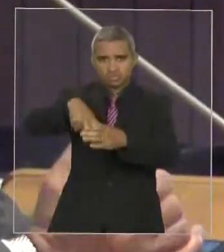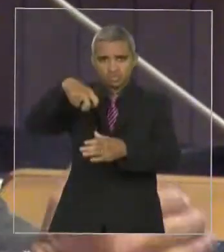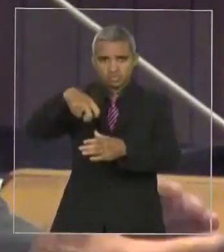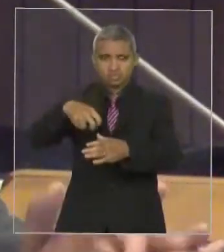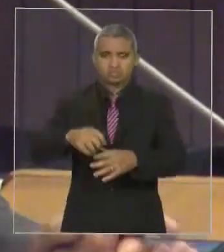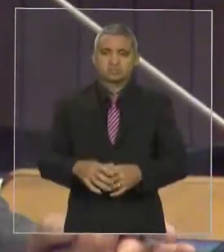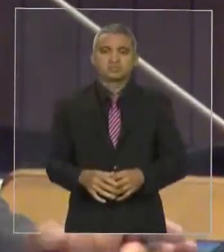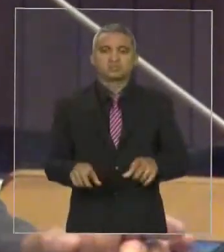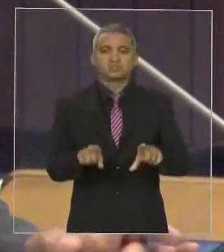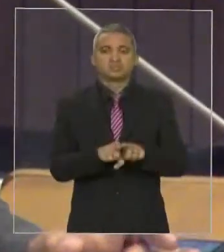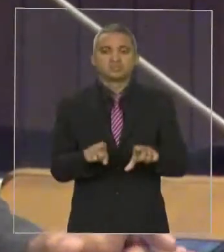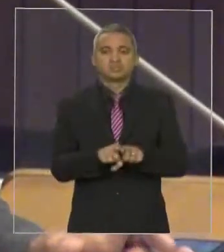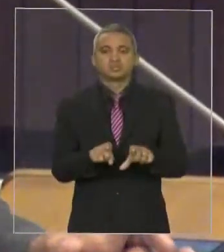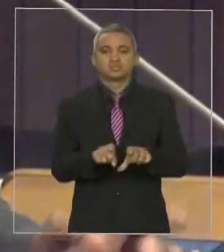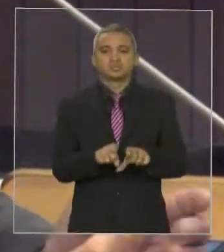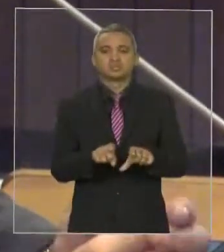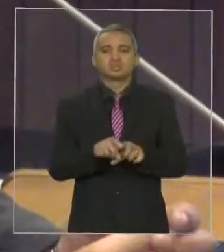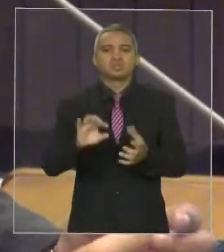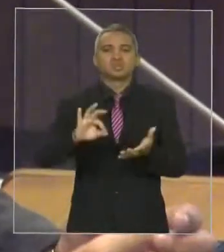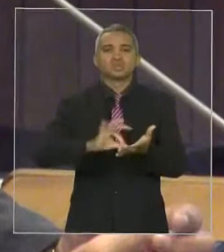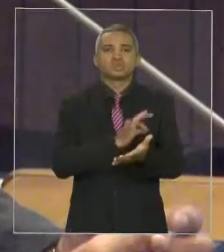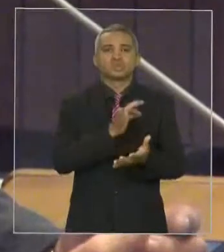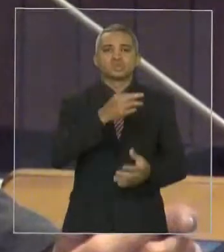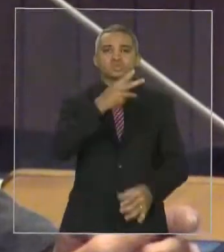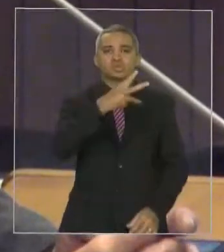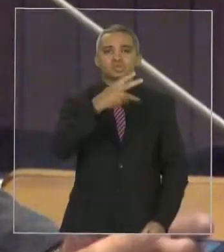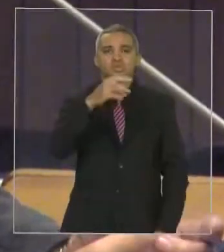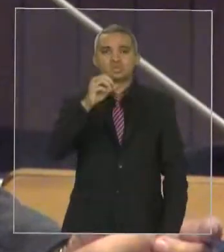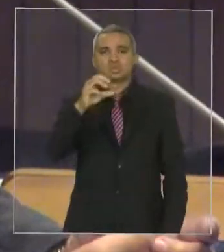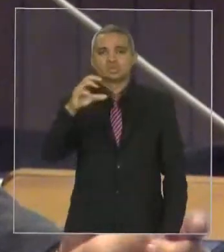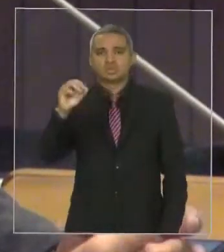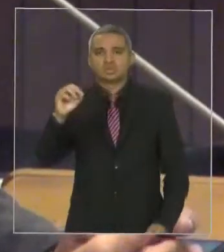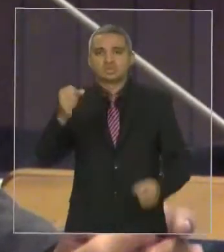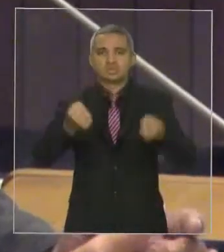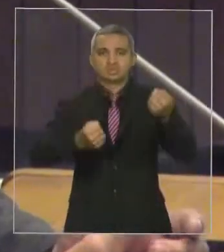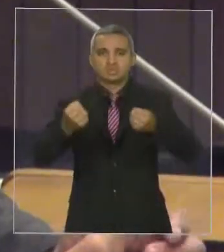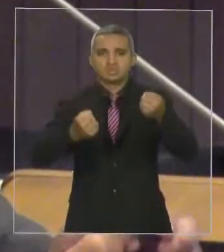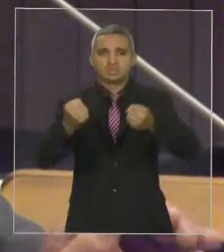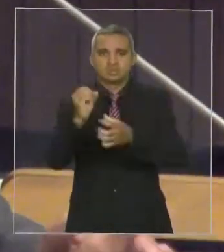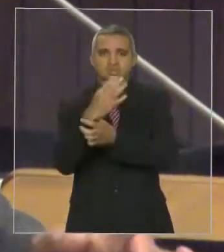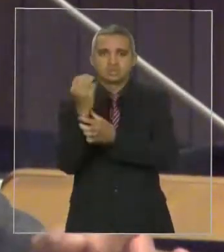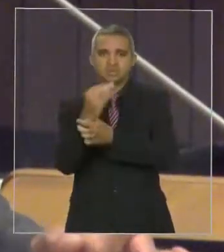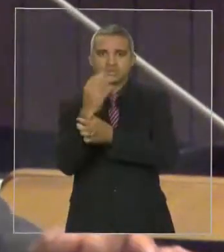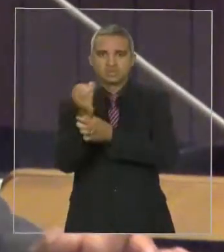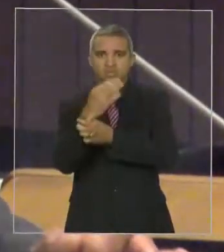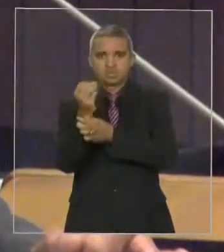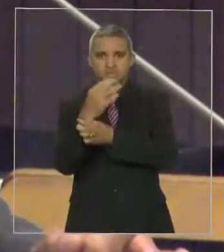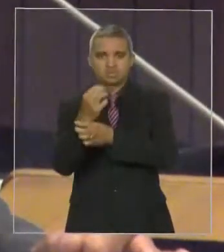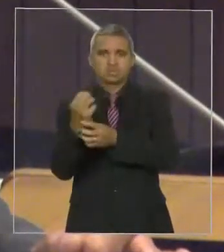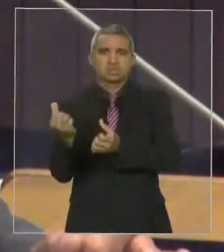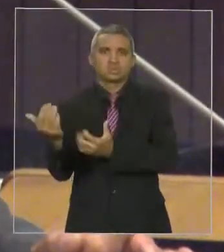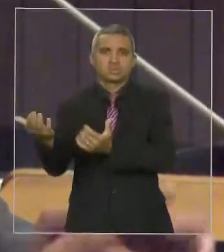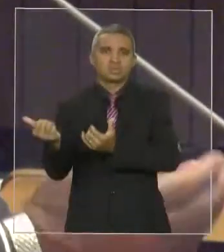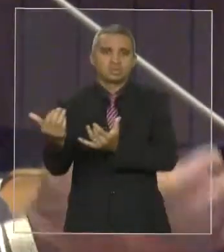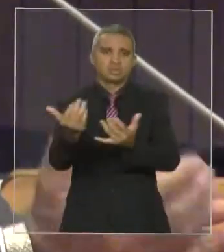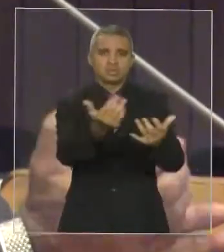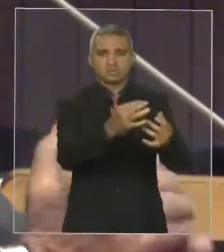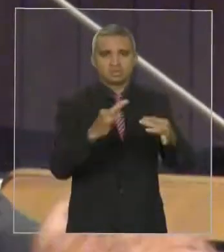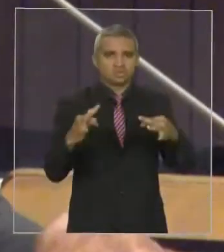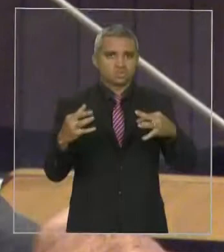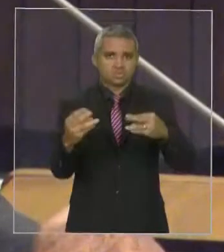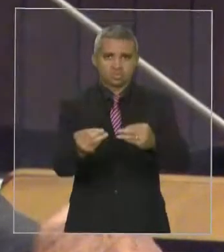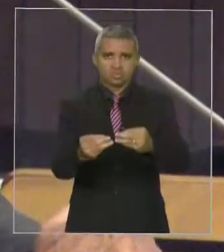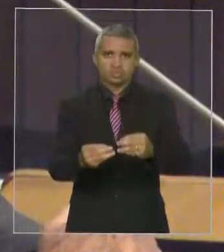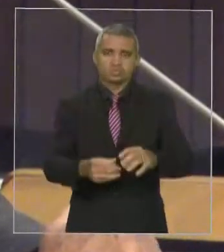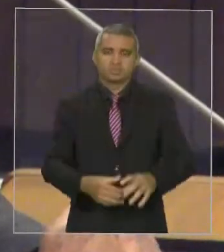Licitou mais de 300 ambulâncias para distribuir para todos os prefeitos, independentemente de ideologia política, bem